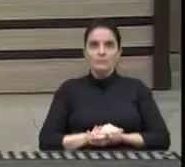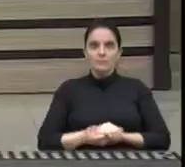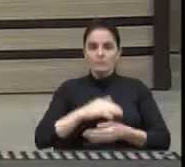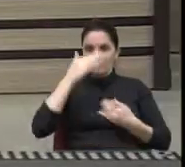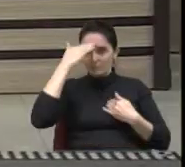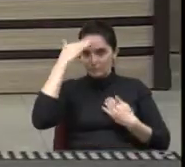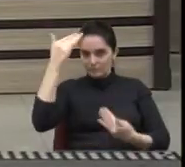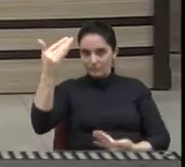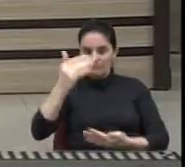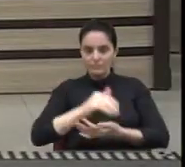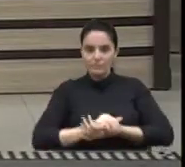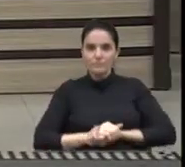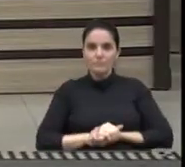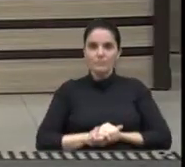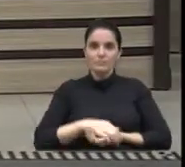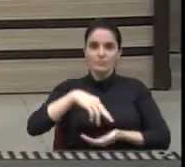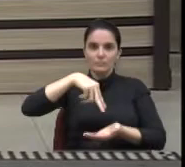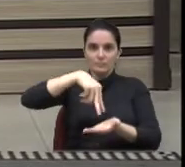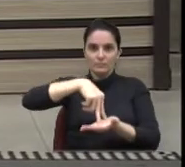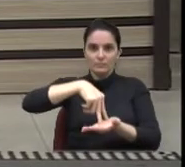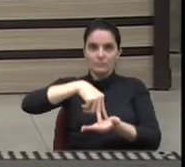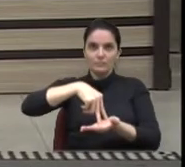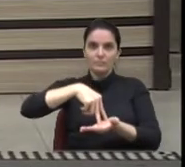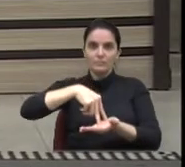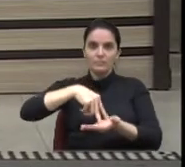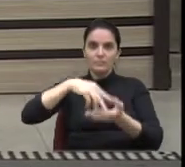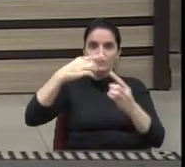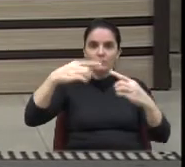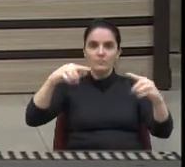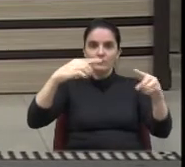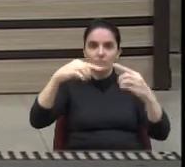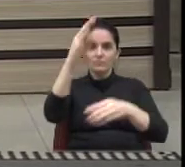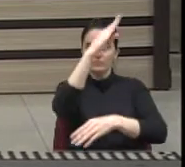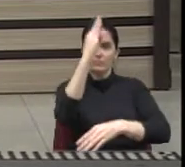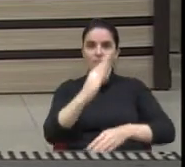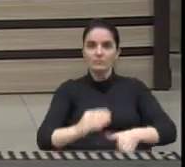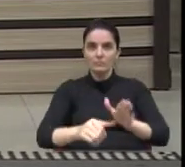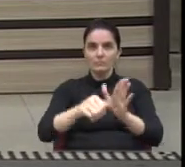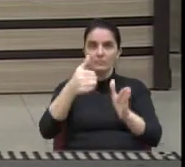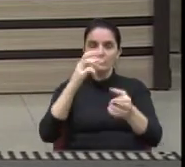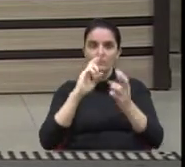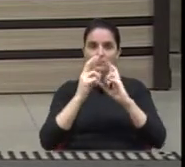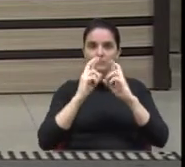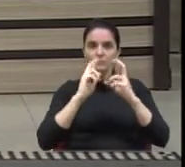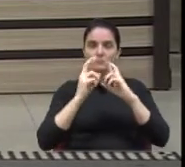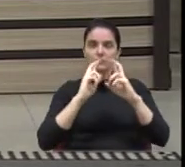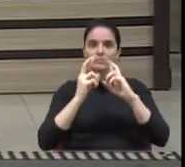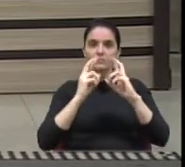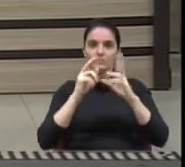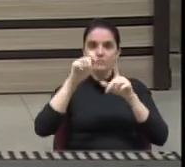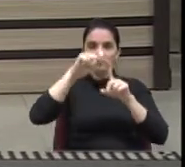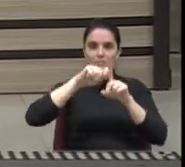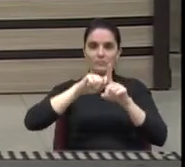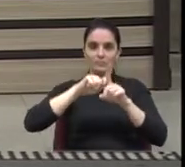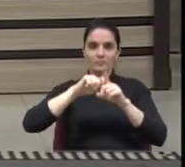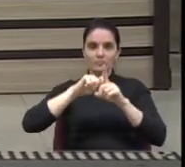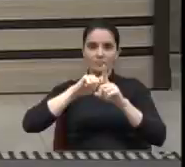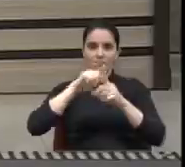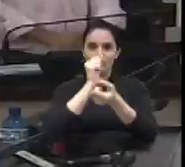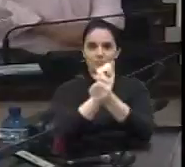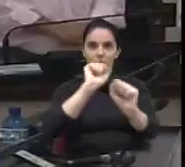Obrigado. Ainda em pé, vamos ouvir o hino nacional, por se tratar da primeira sessão ordinária do mês de maio.